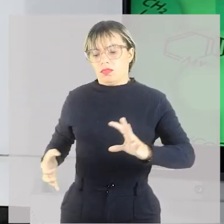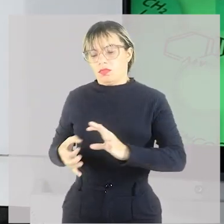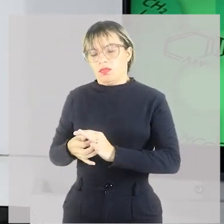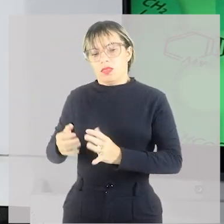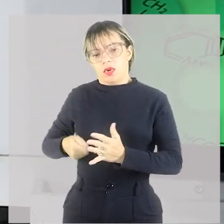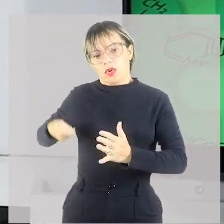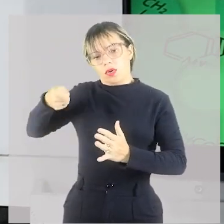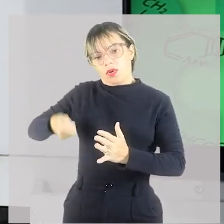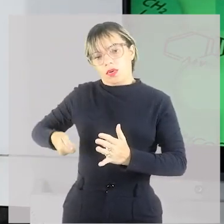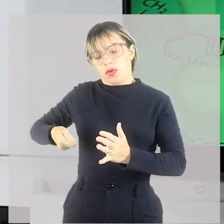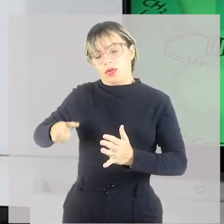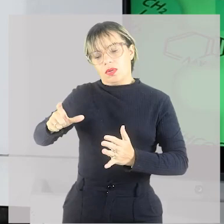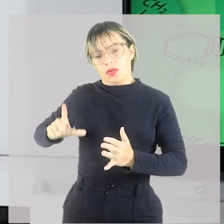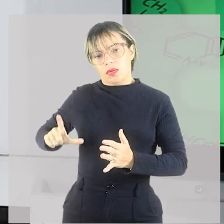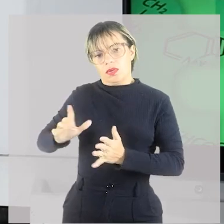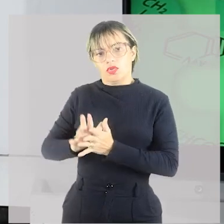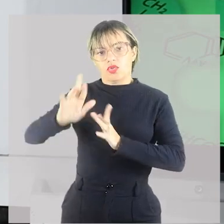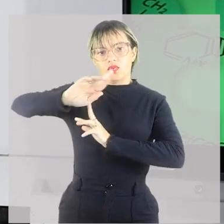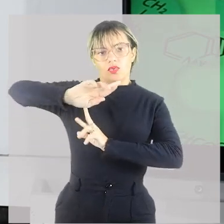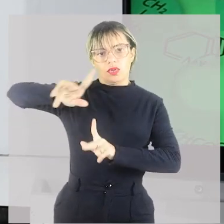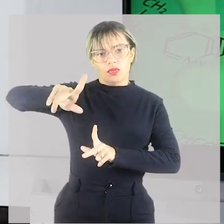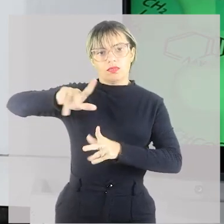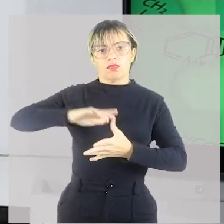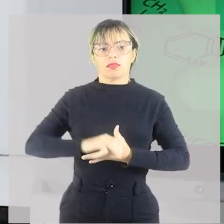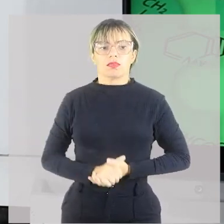obrigatoriamente diferente desse.